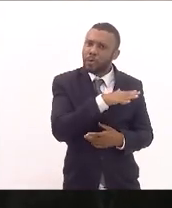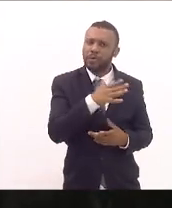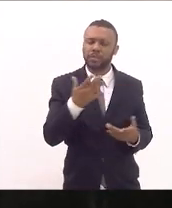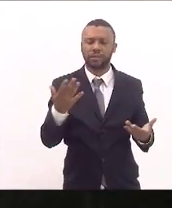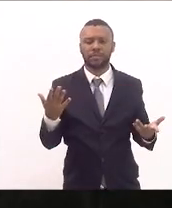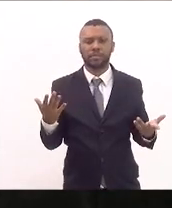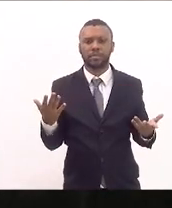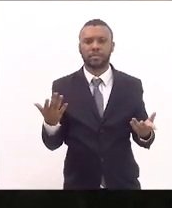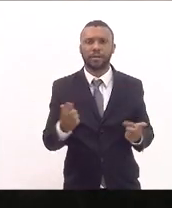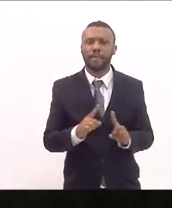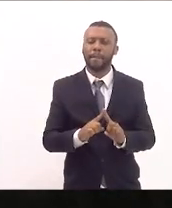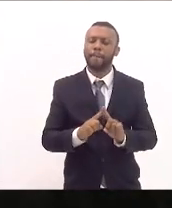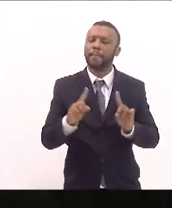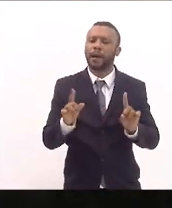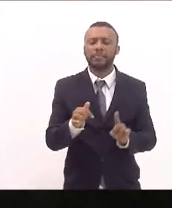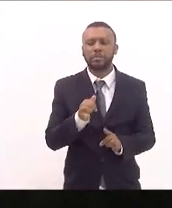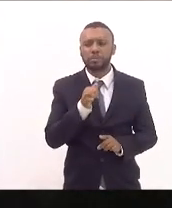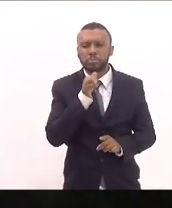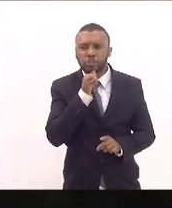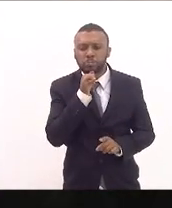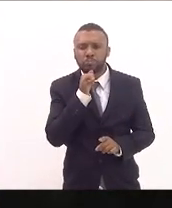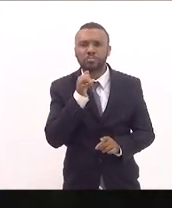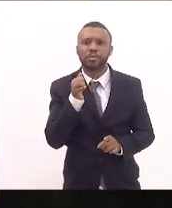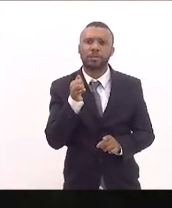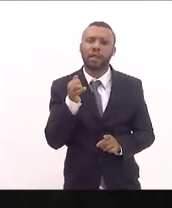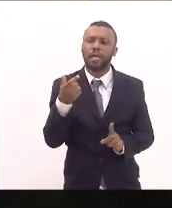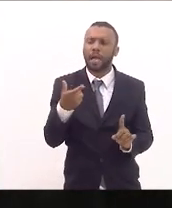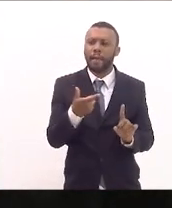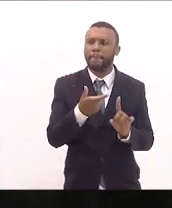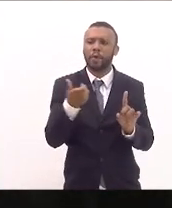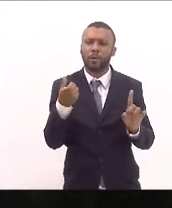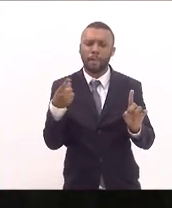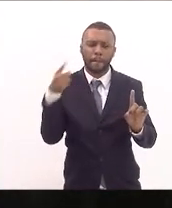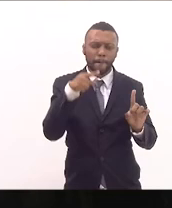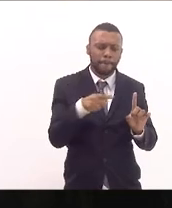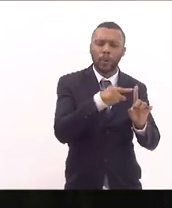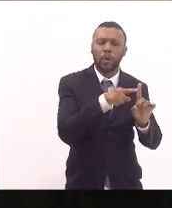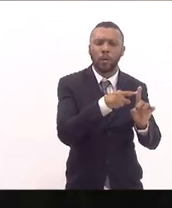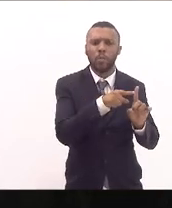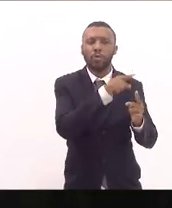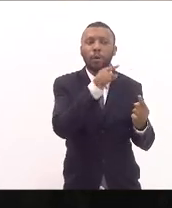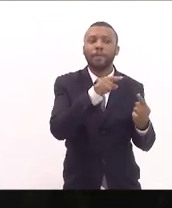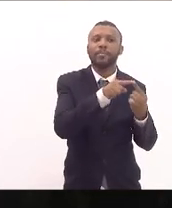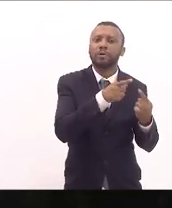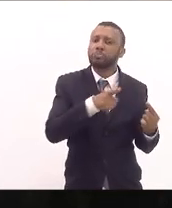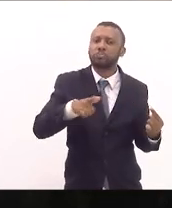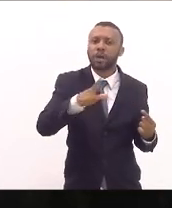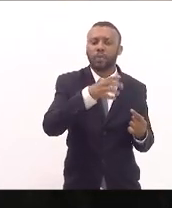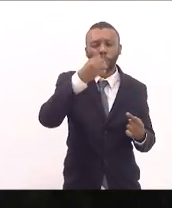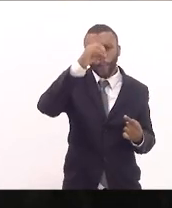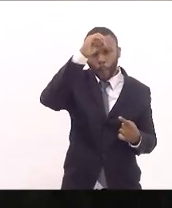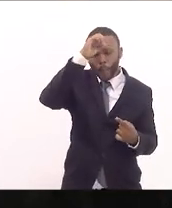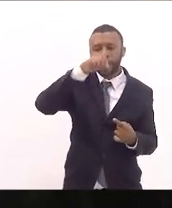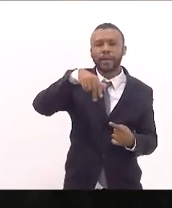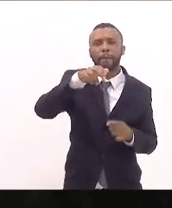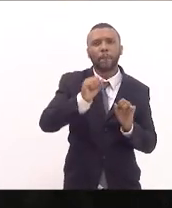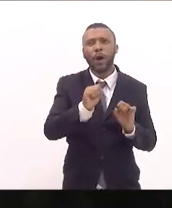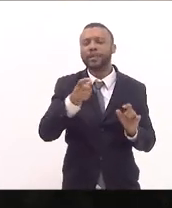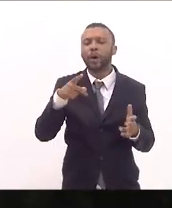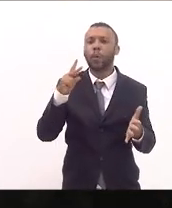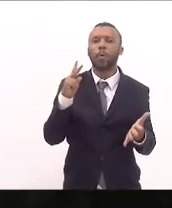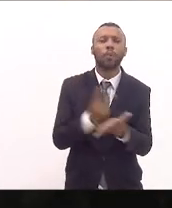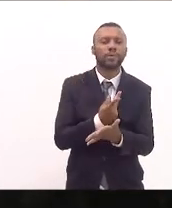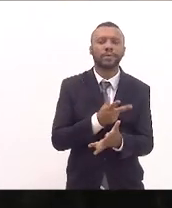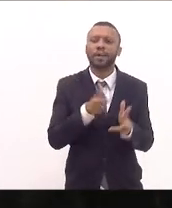mas que infelizmente e a bala perdida não tem direção e não sabemos quem pode se ferir um